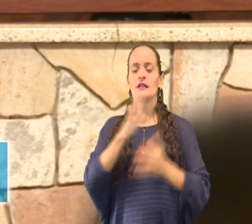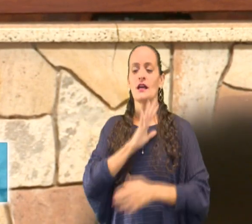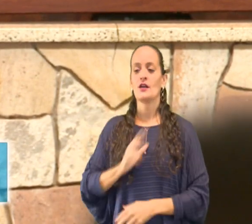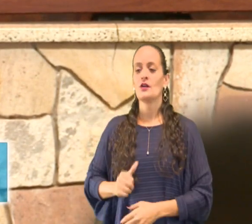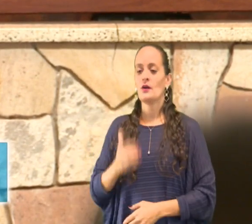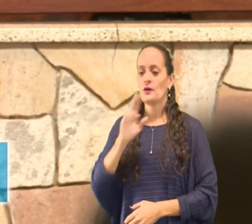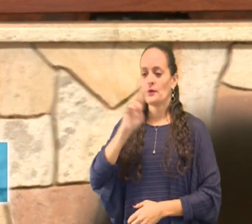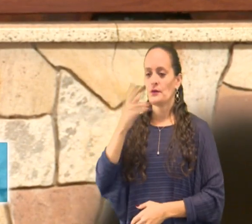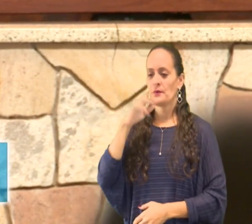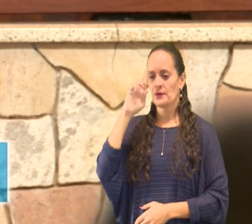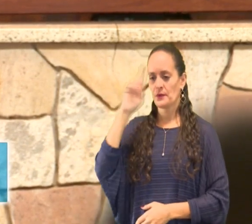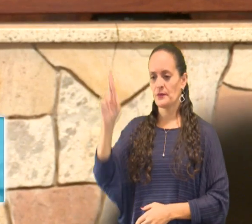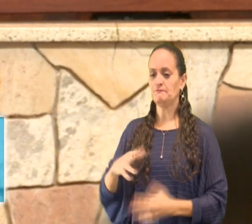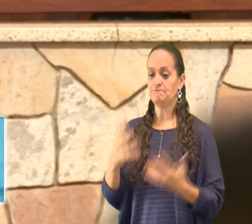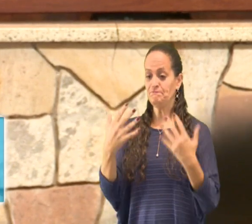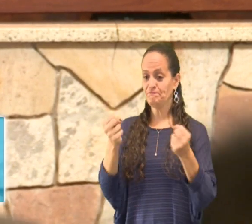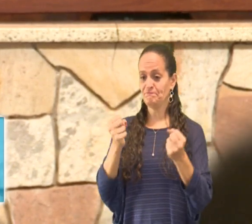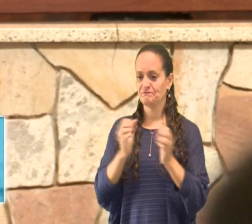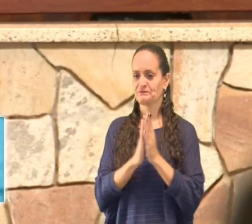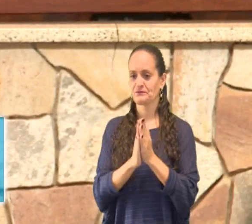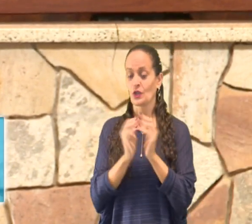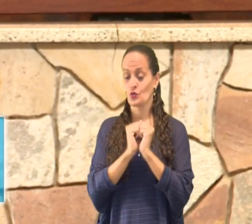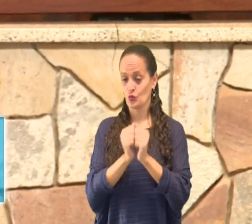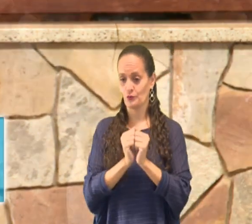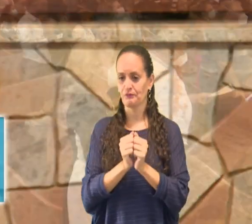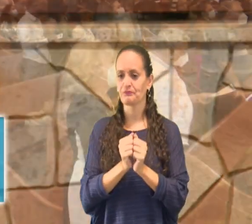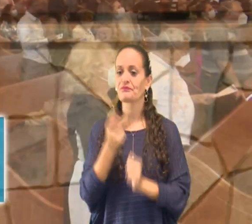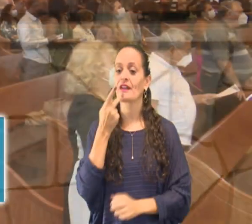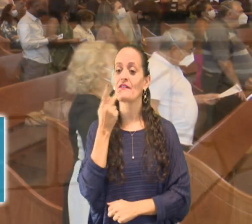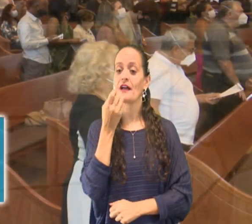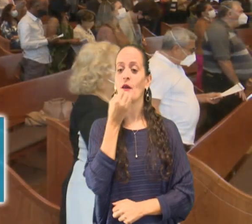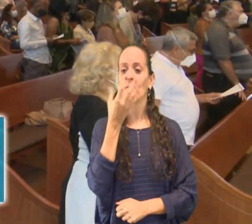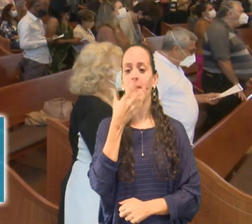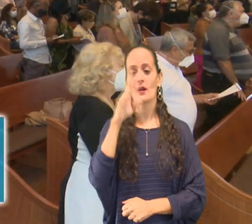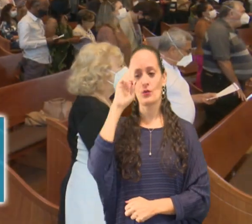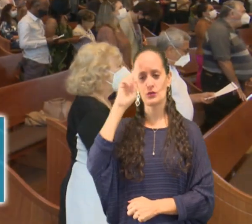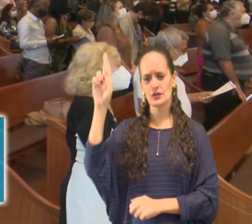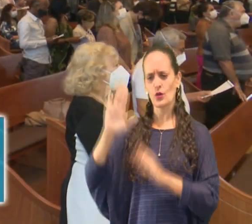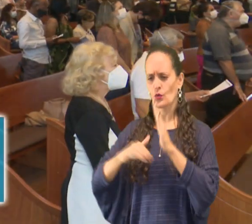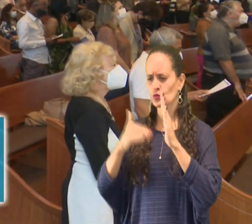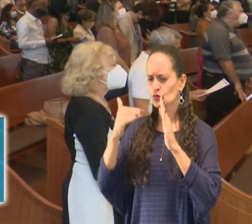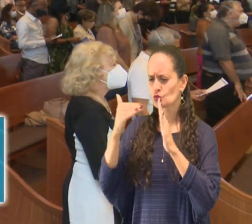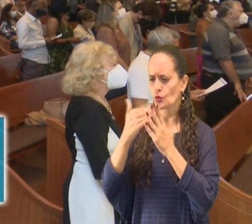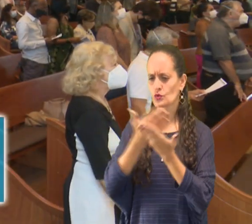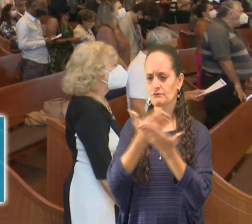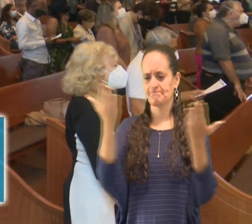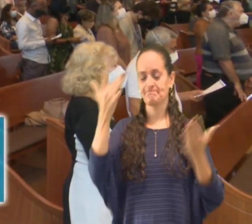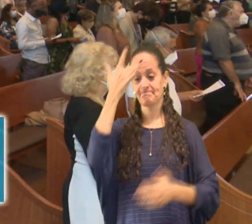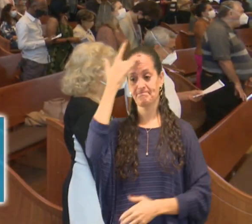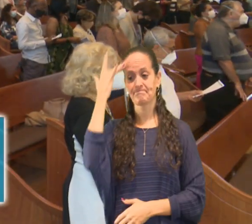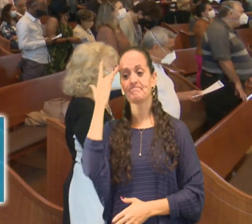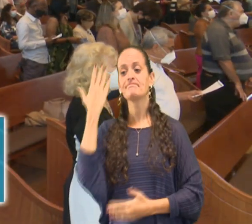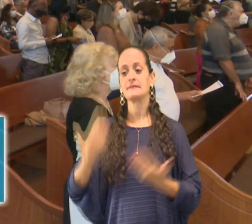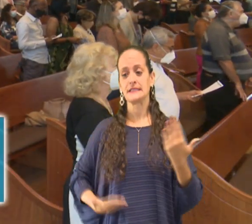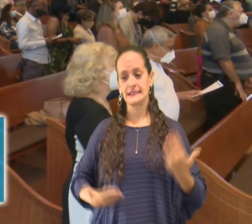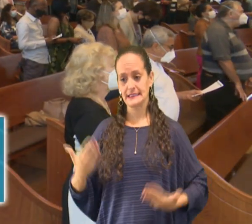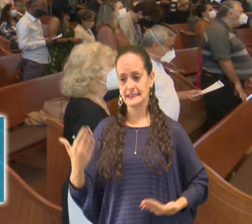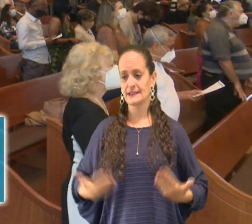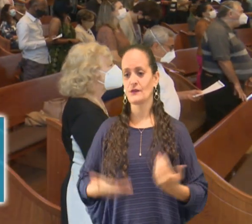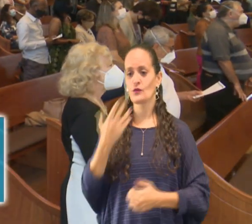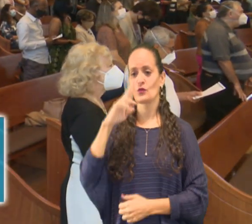do Senhor. Vamos juntos? Bendizei ao Senhor, vós todos, servos